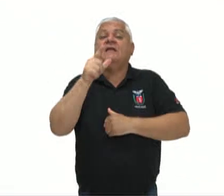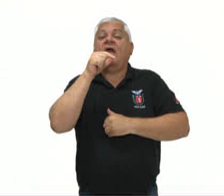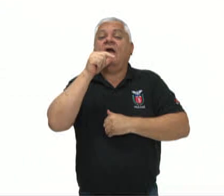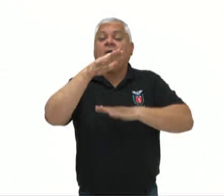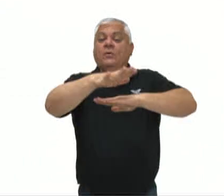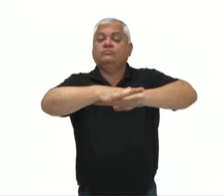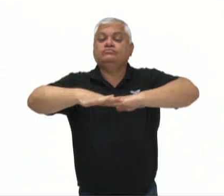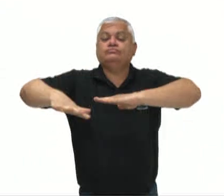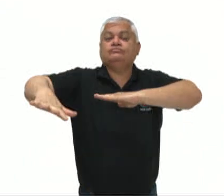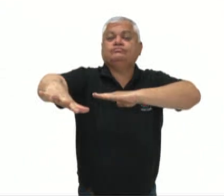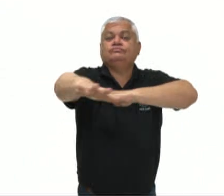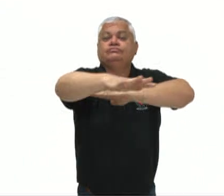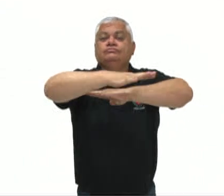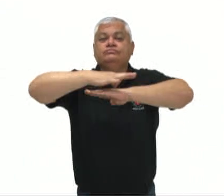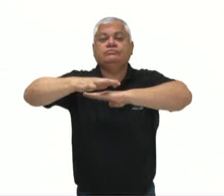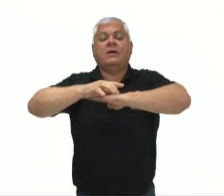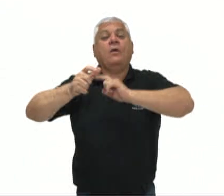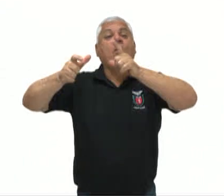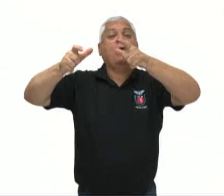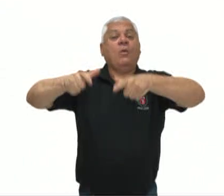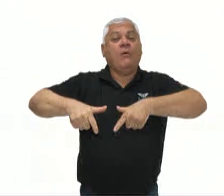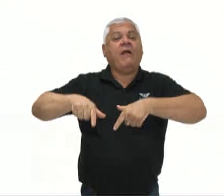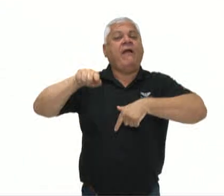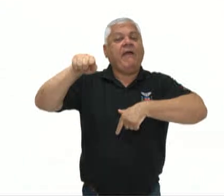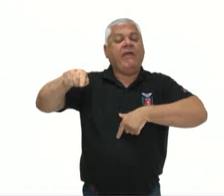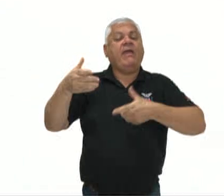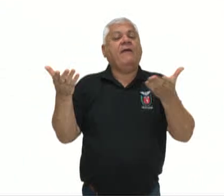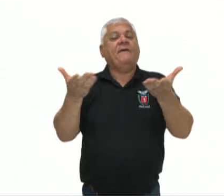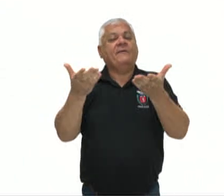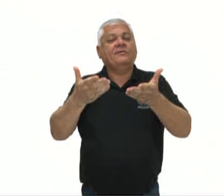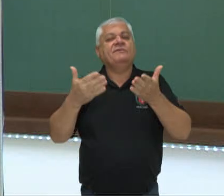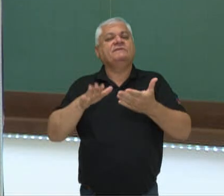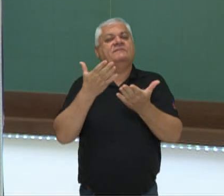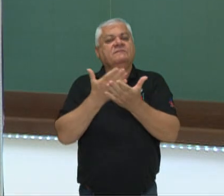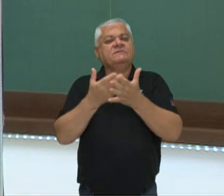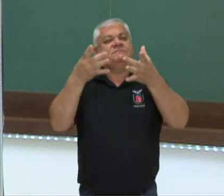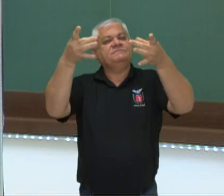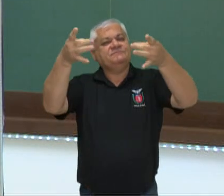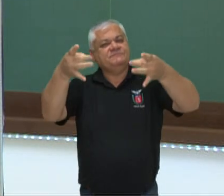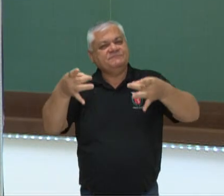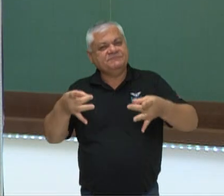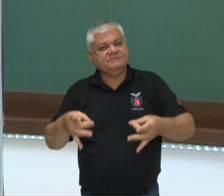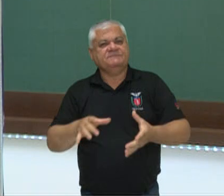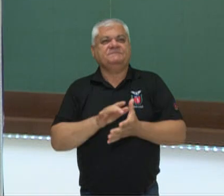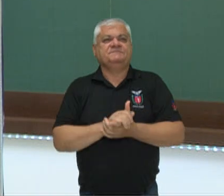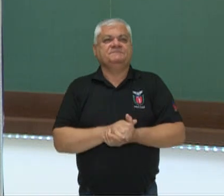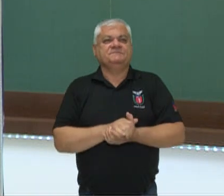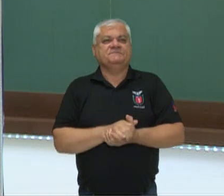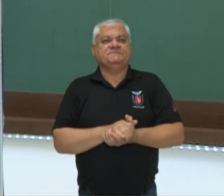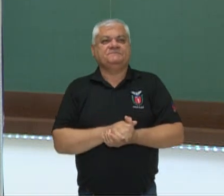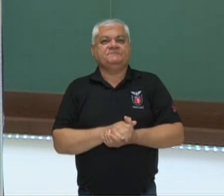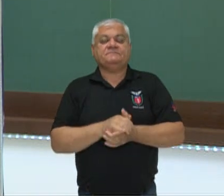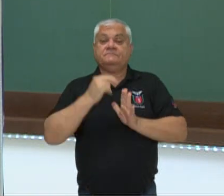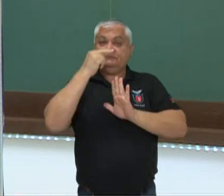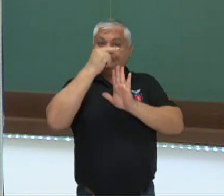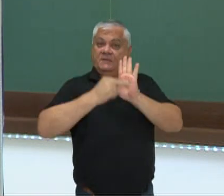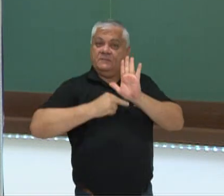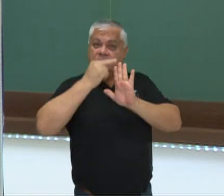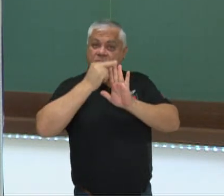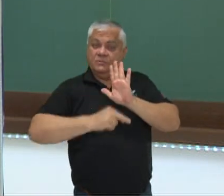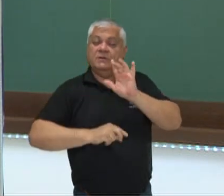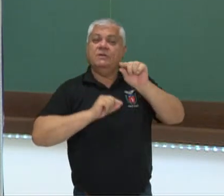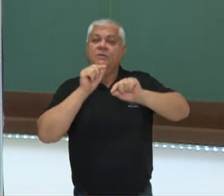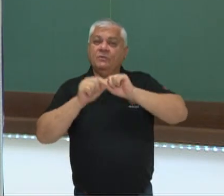Né? Sobre este ambiente árido que nós vamos tratar ao longo do 15. Vamos então ler